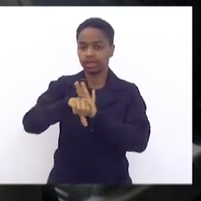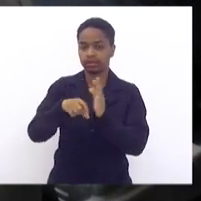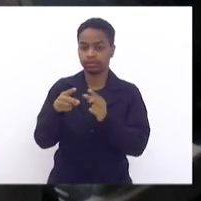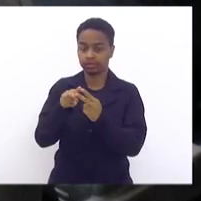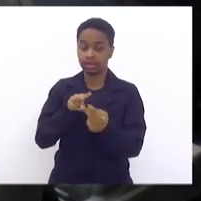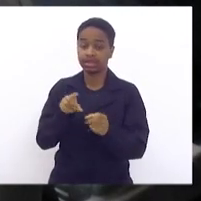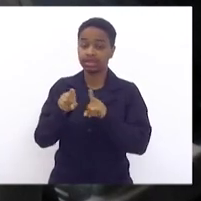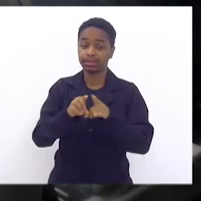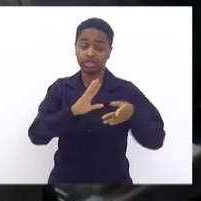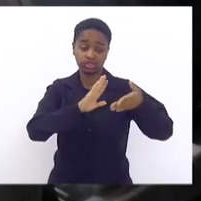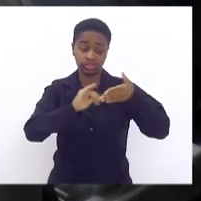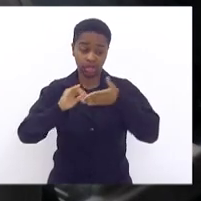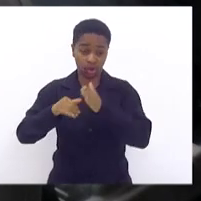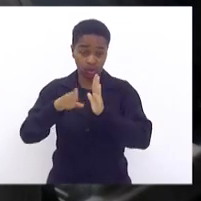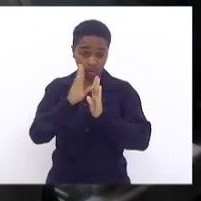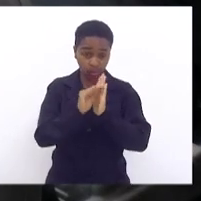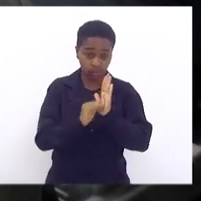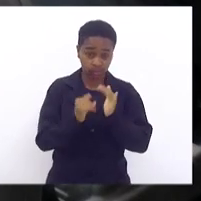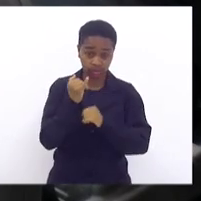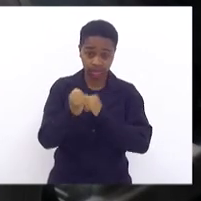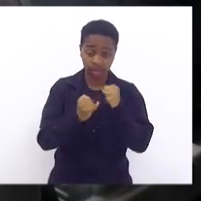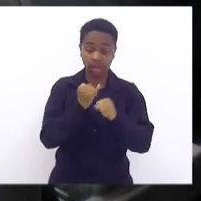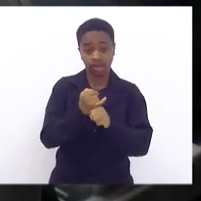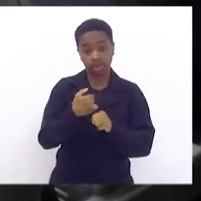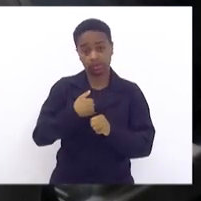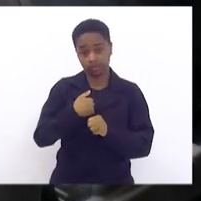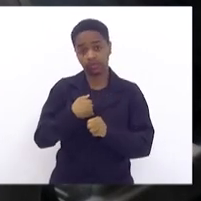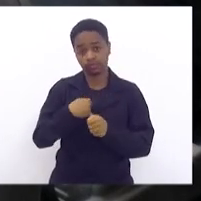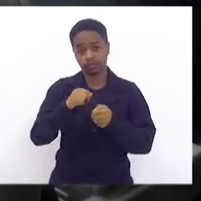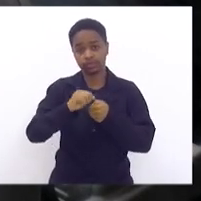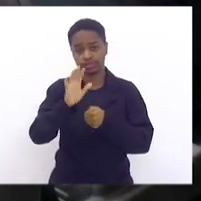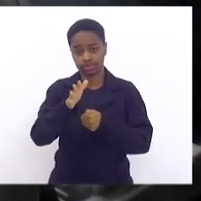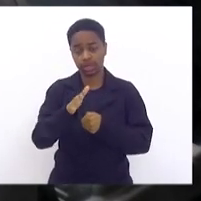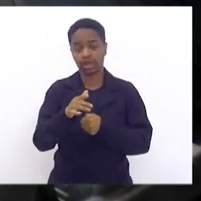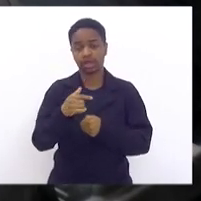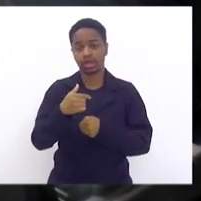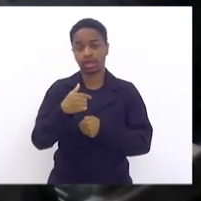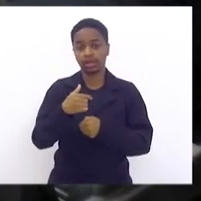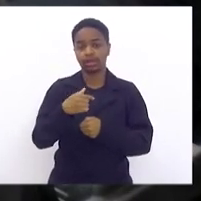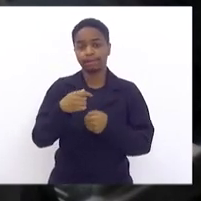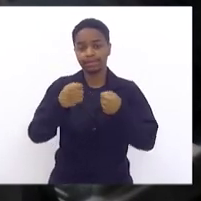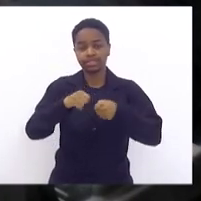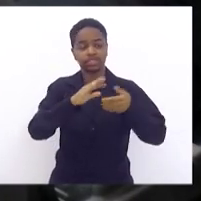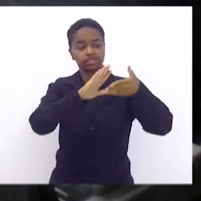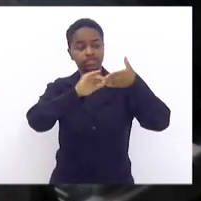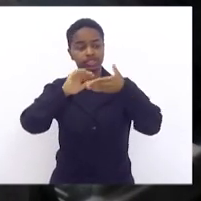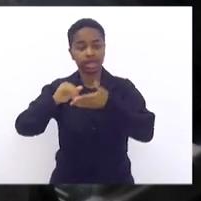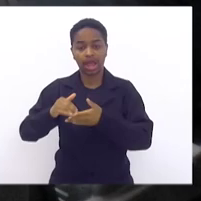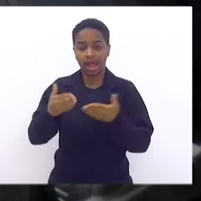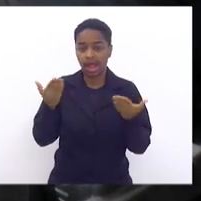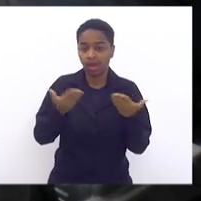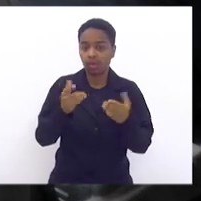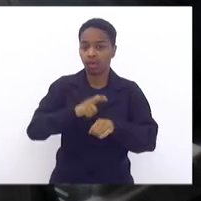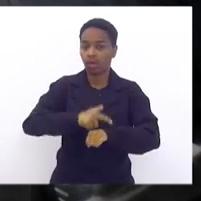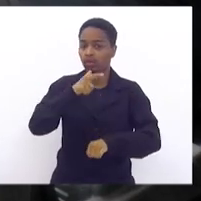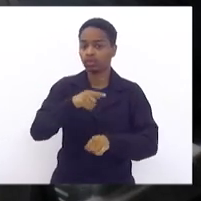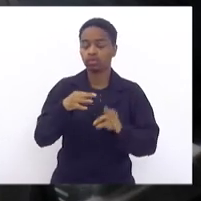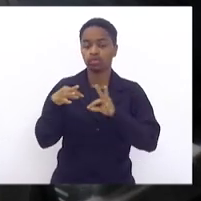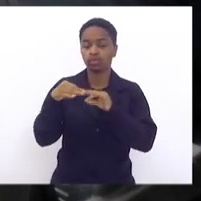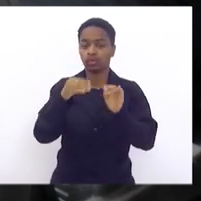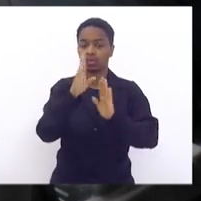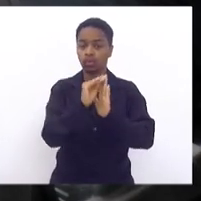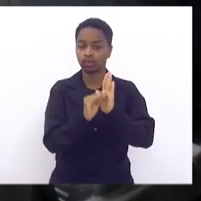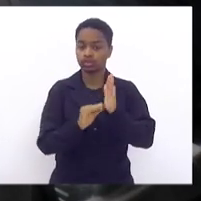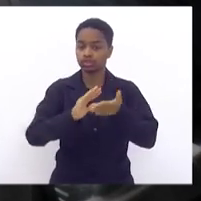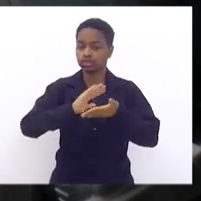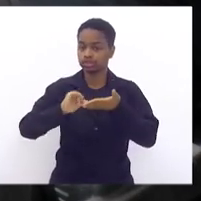internet, eu fiz isso várias vezes. Determino, a título de medida protetiva, a retirada imediata de todo o